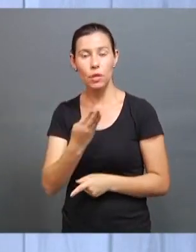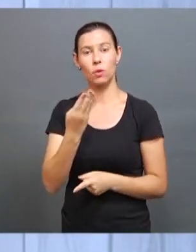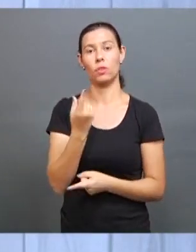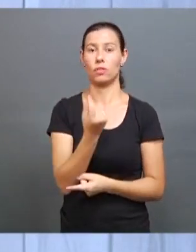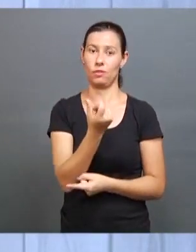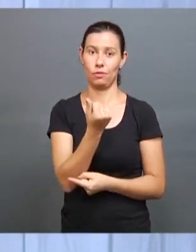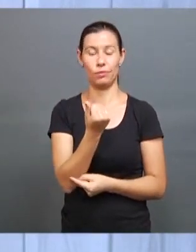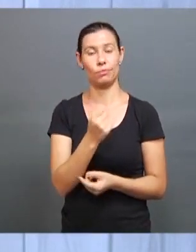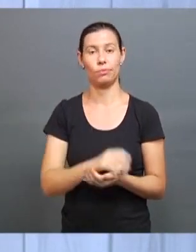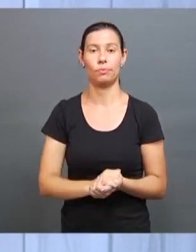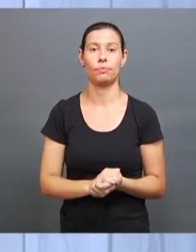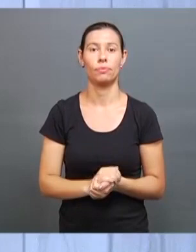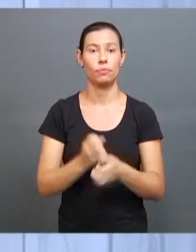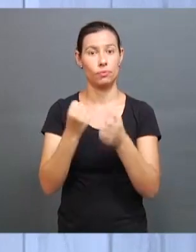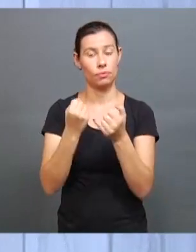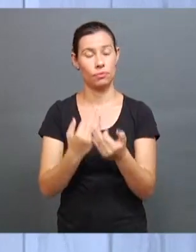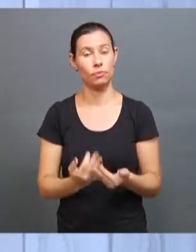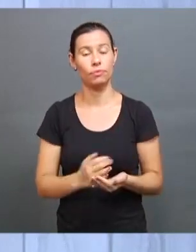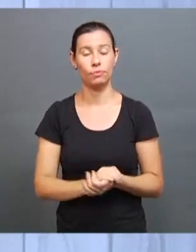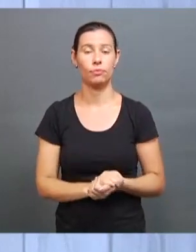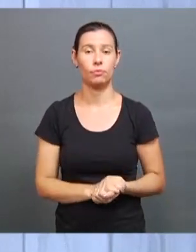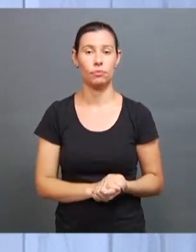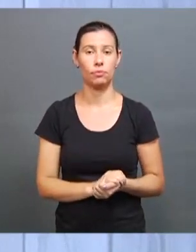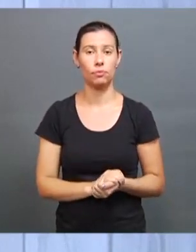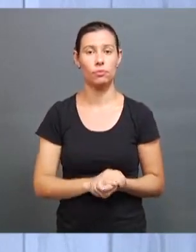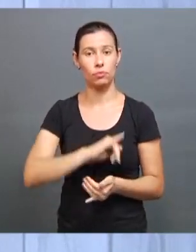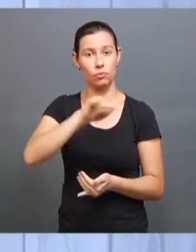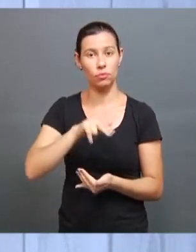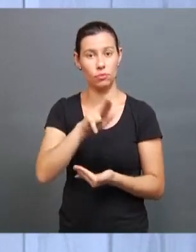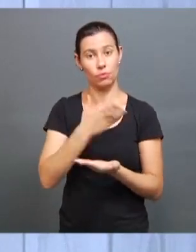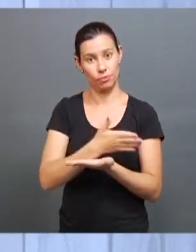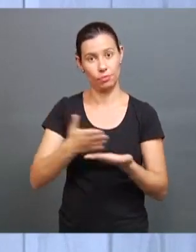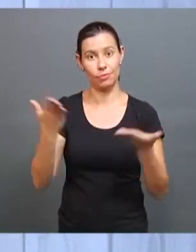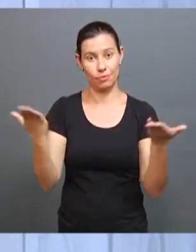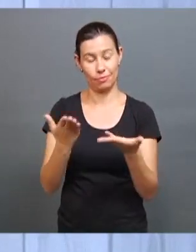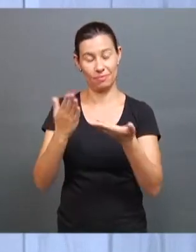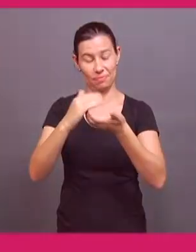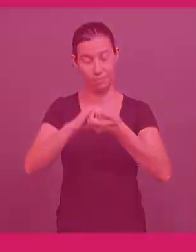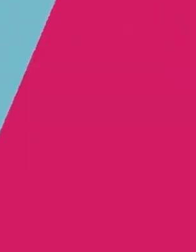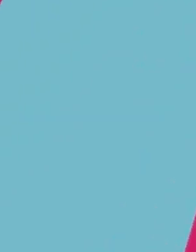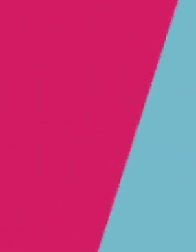Nacional do Comércio de Bens, Serviço e Turismo. O Jornal da UFO começa agora.